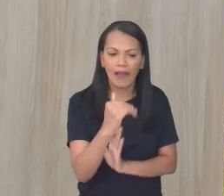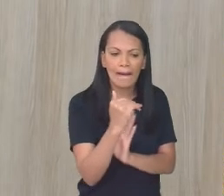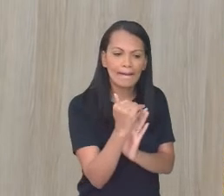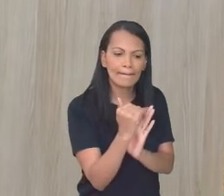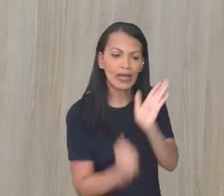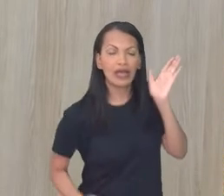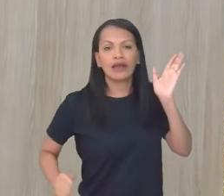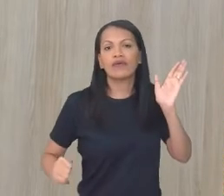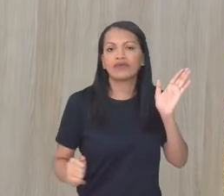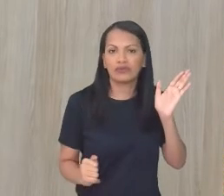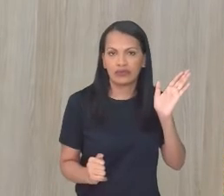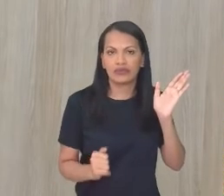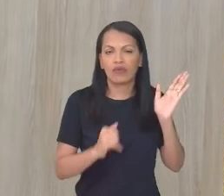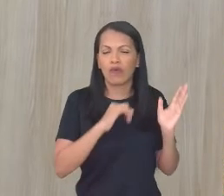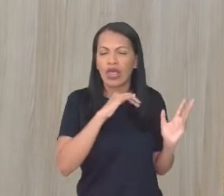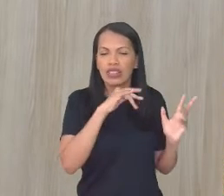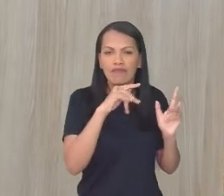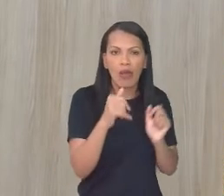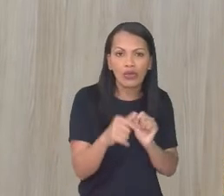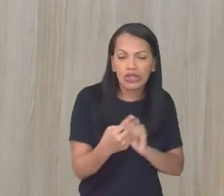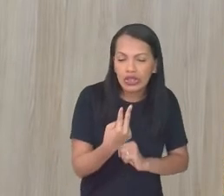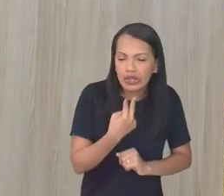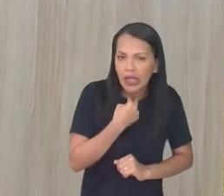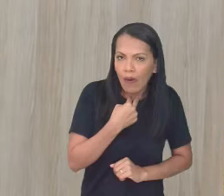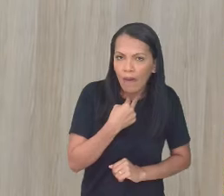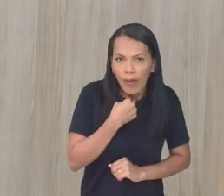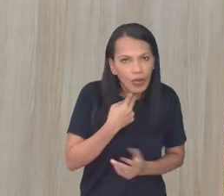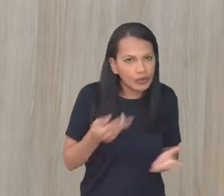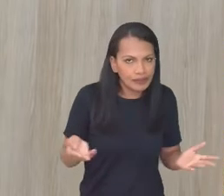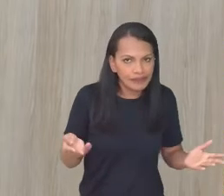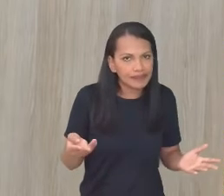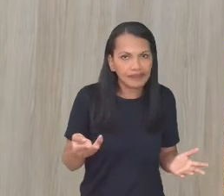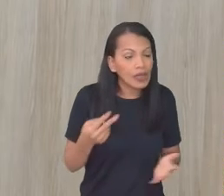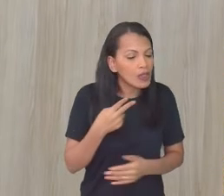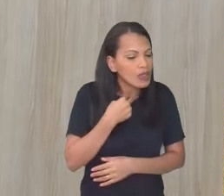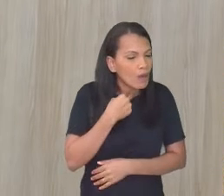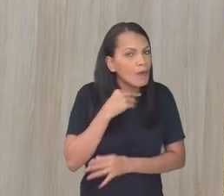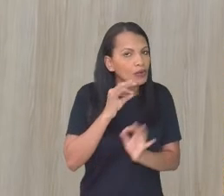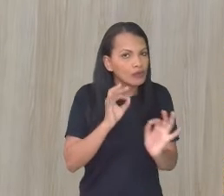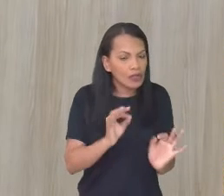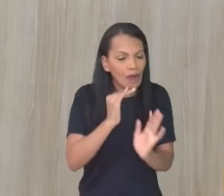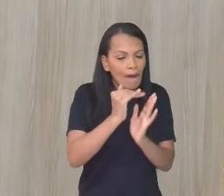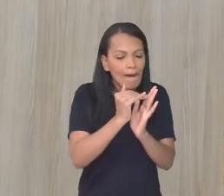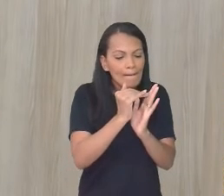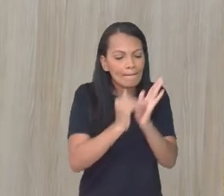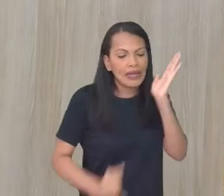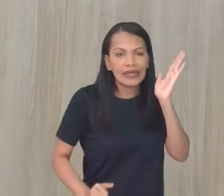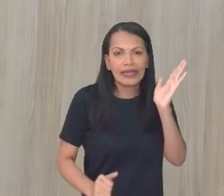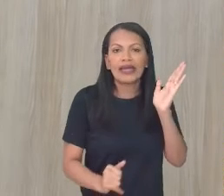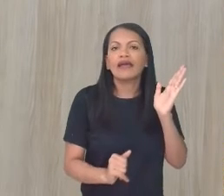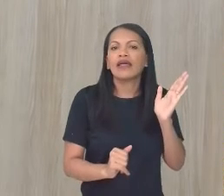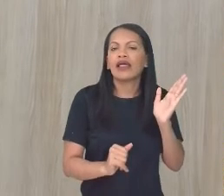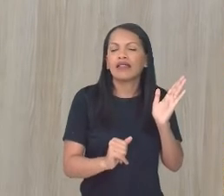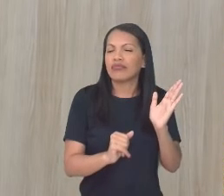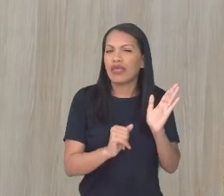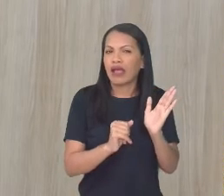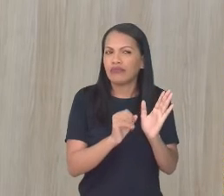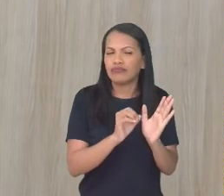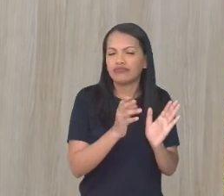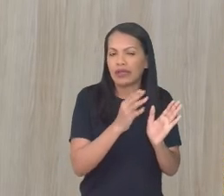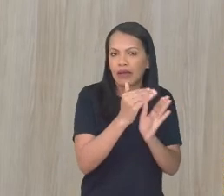tem o mesmo som, mas está se referindo à cassação de leis, não